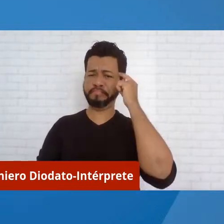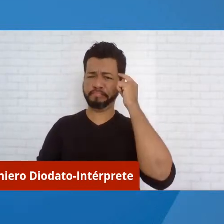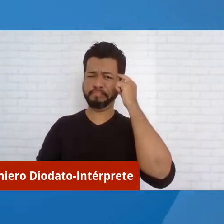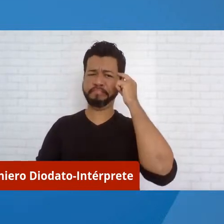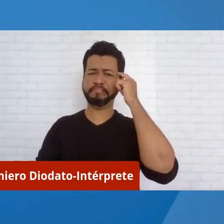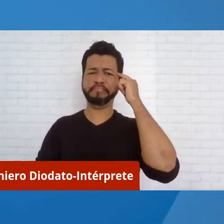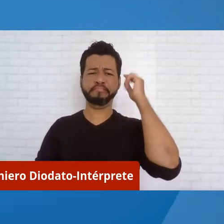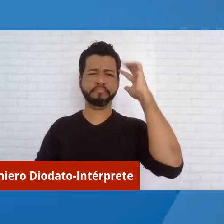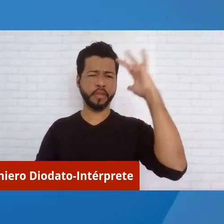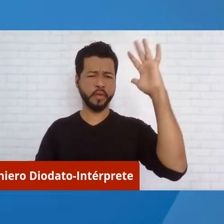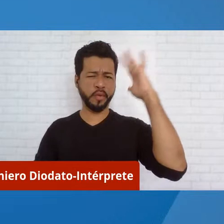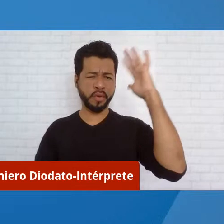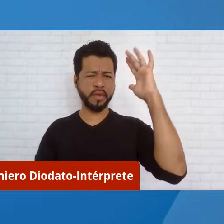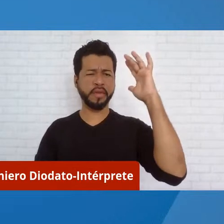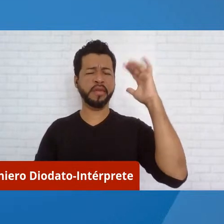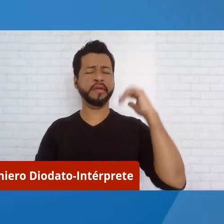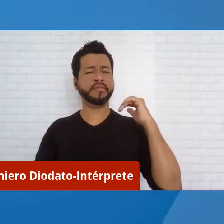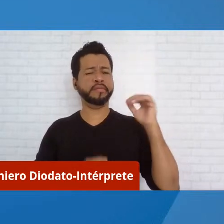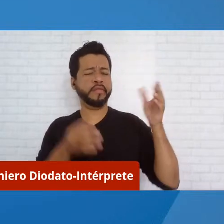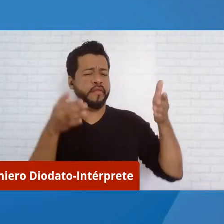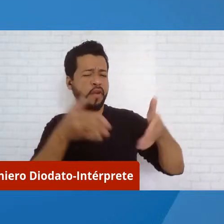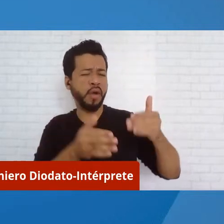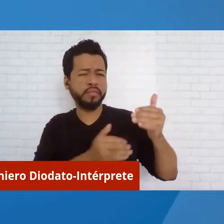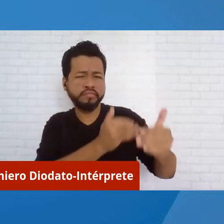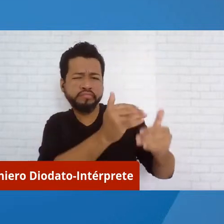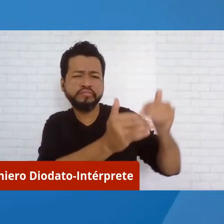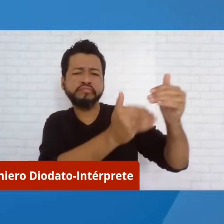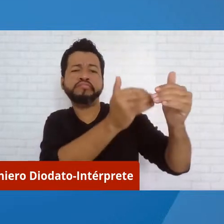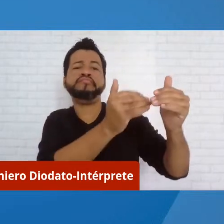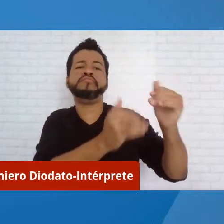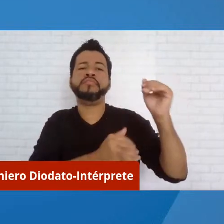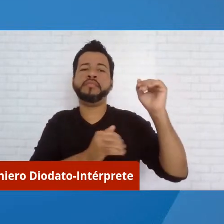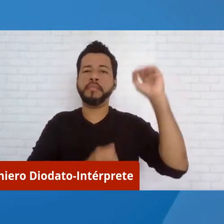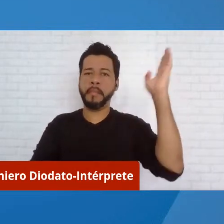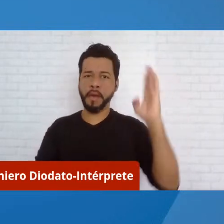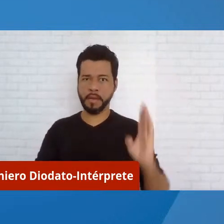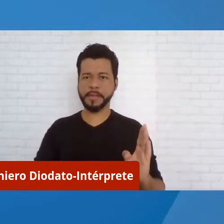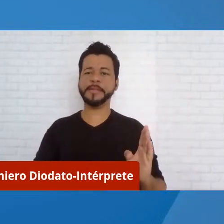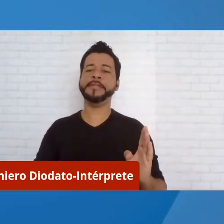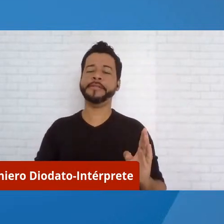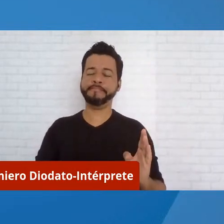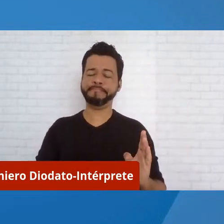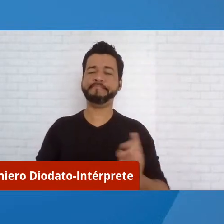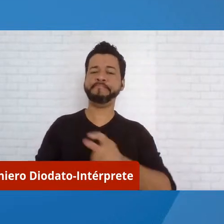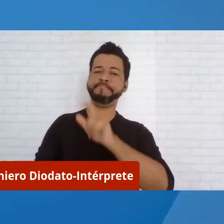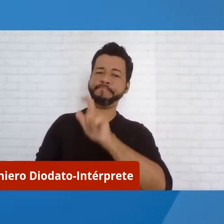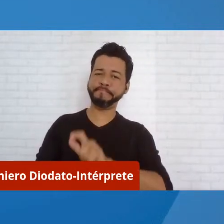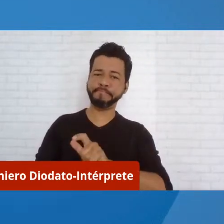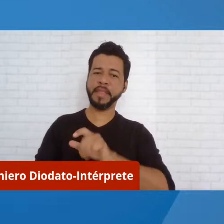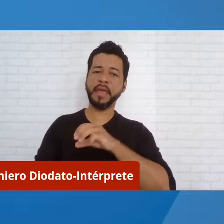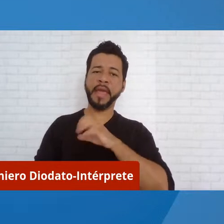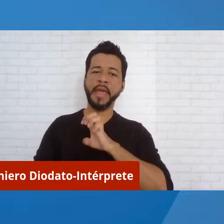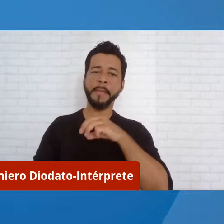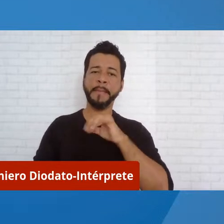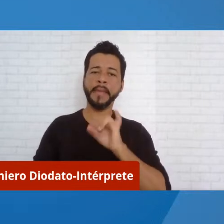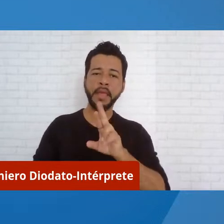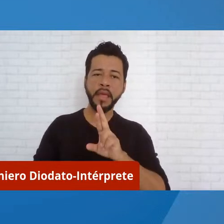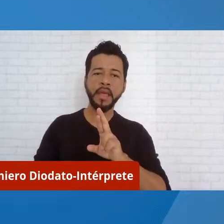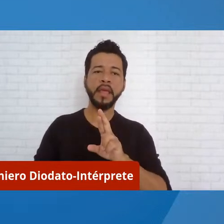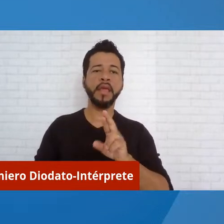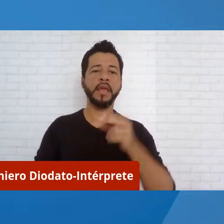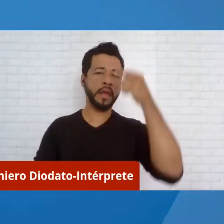progressistas do nosso país, né? O professor Emi Sader, ele possui graduação